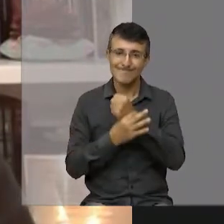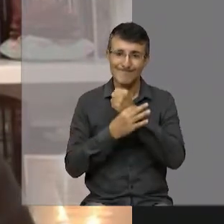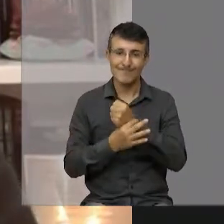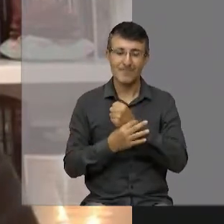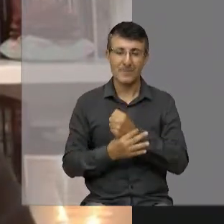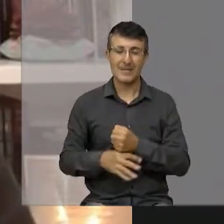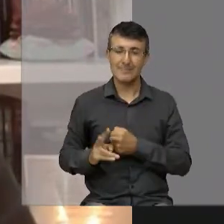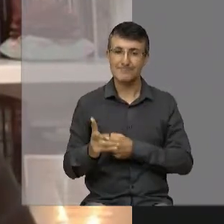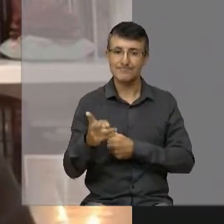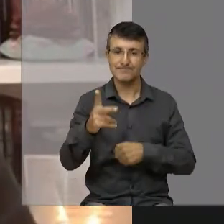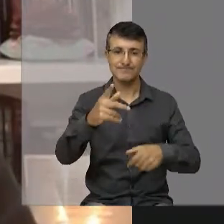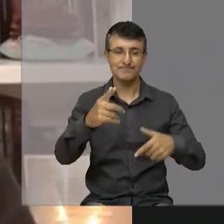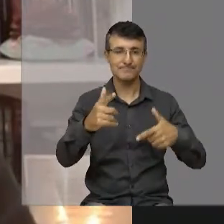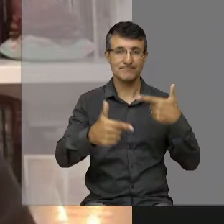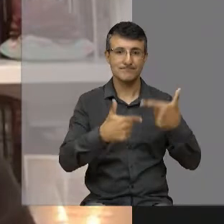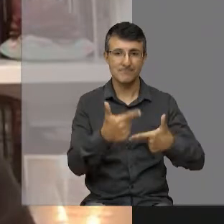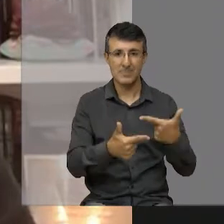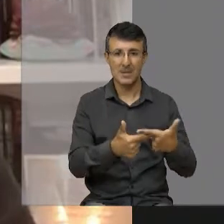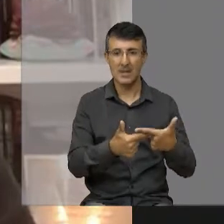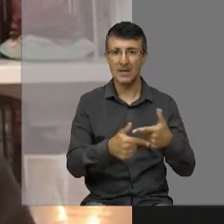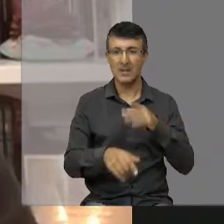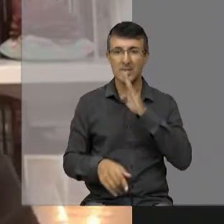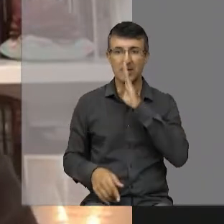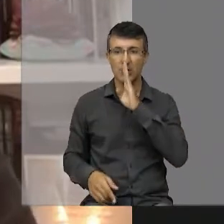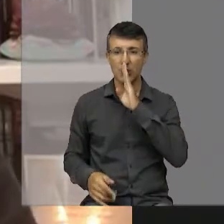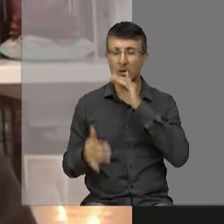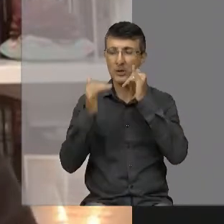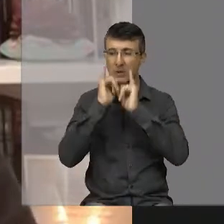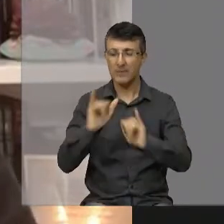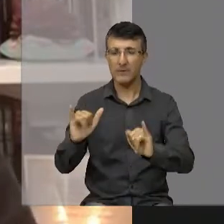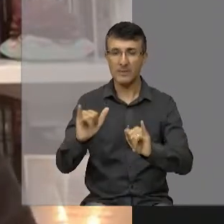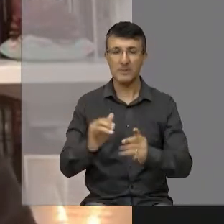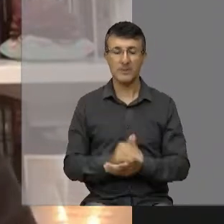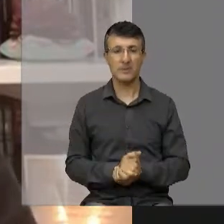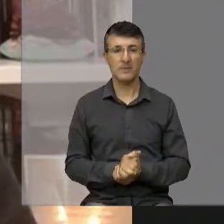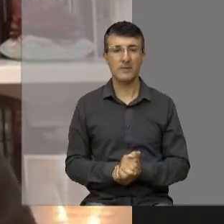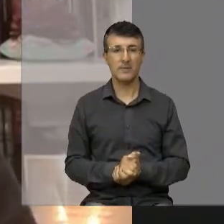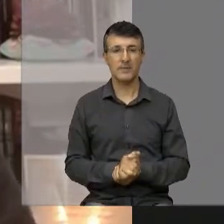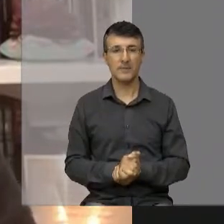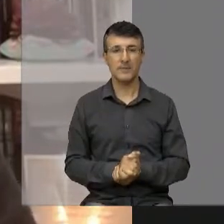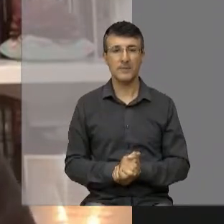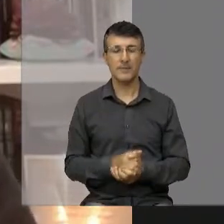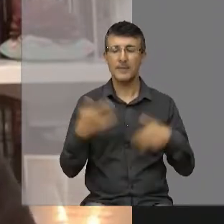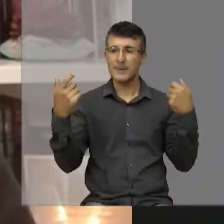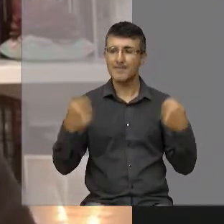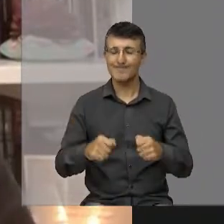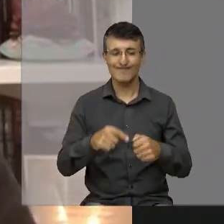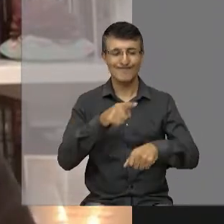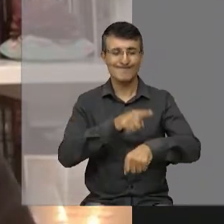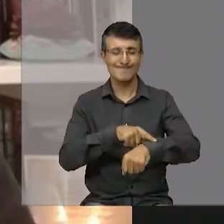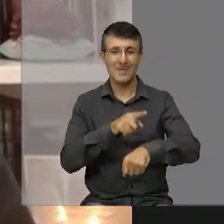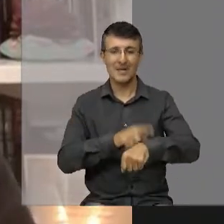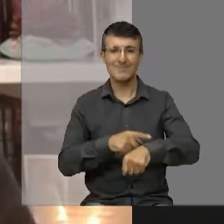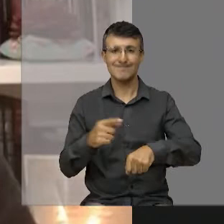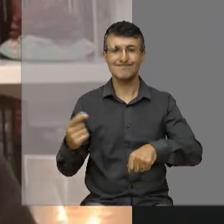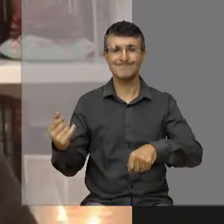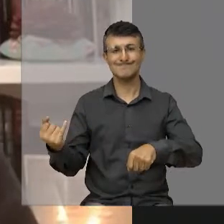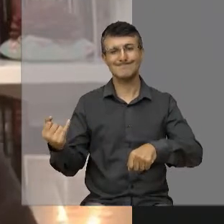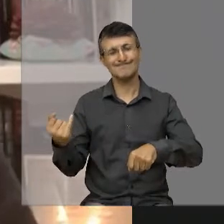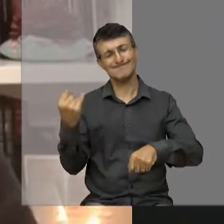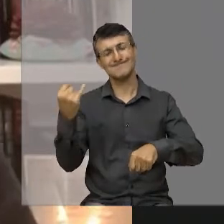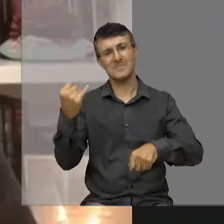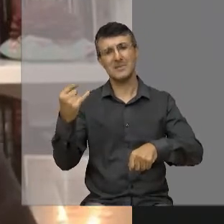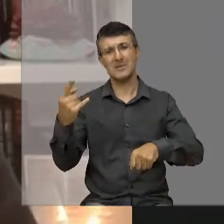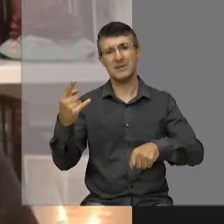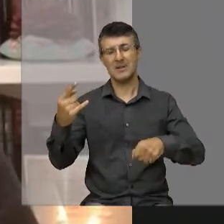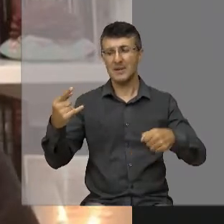mulheres perdem, garantir sigilo nas informações. Então, é necessário, acho que nesse momento, principalmente uma articulação de todas